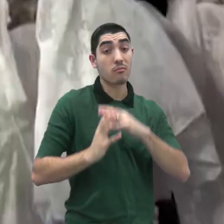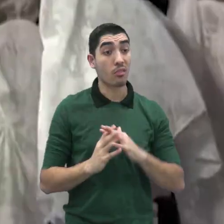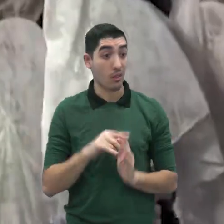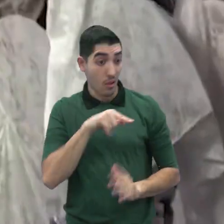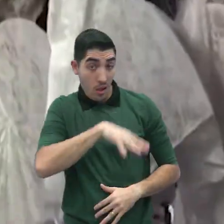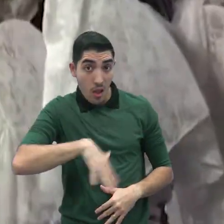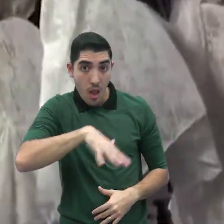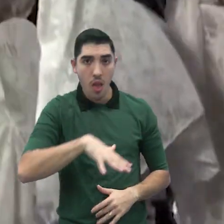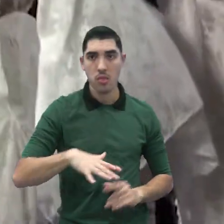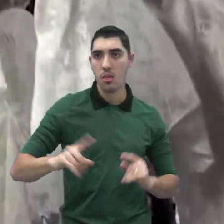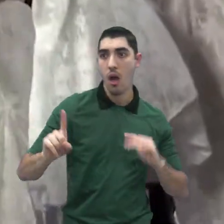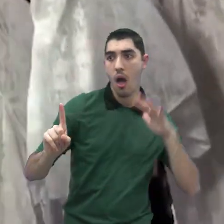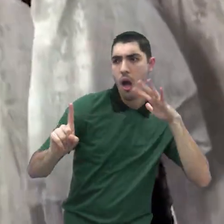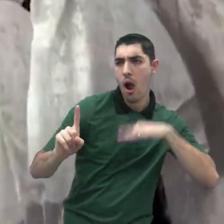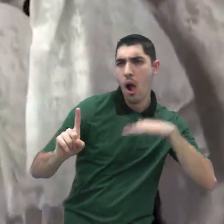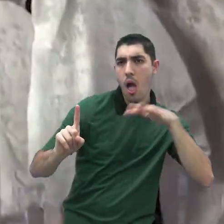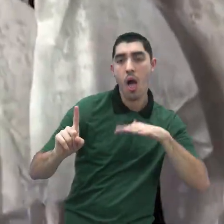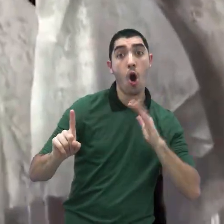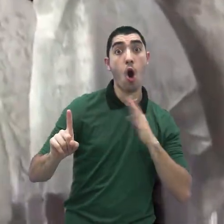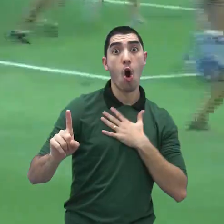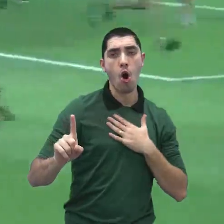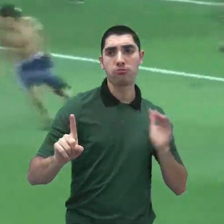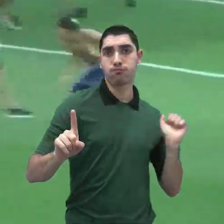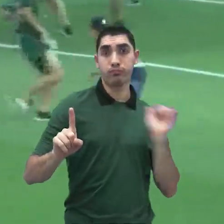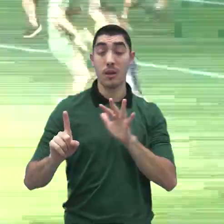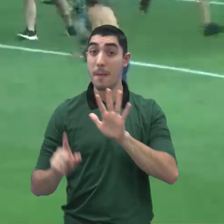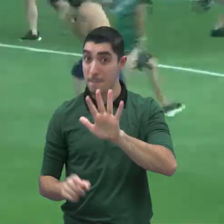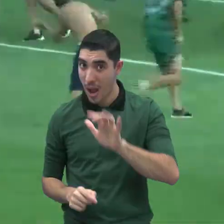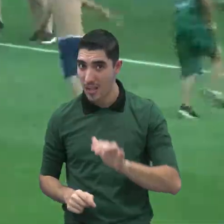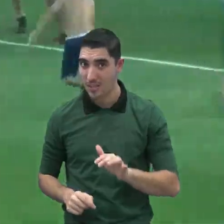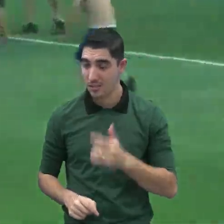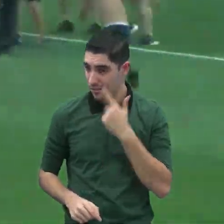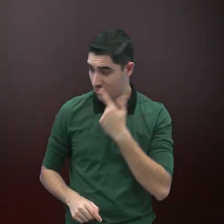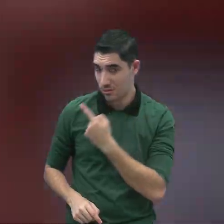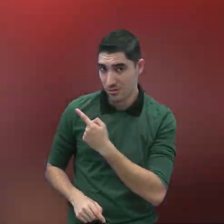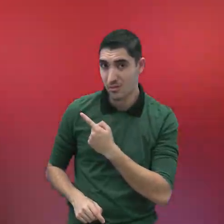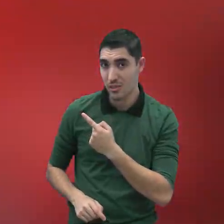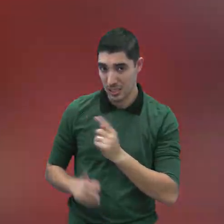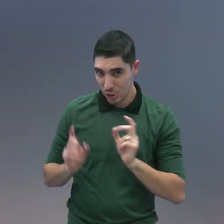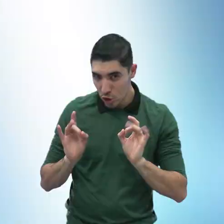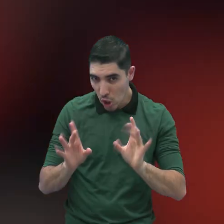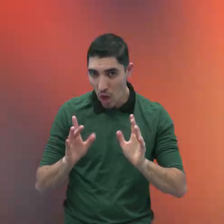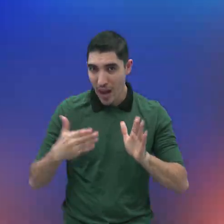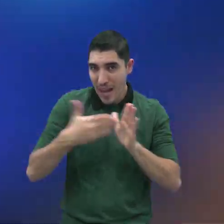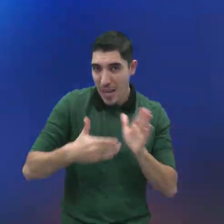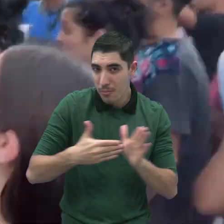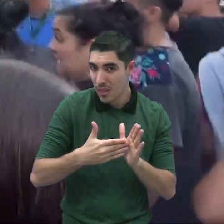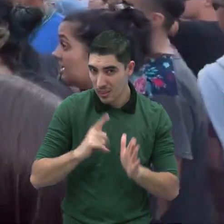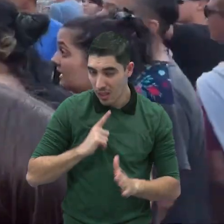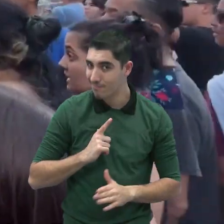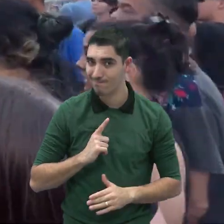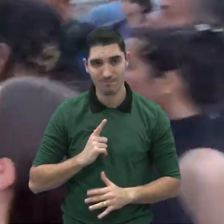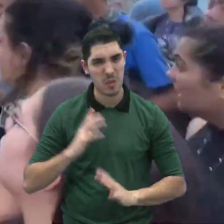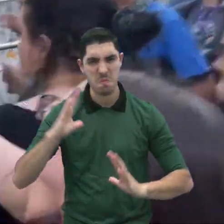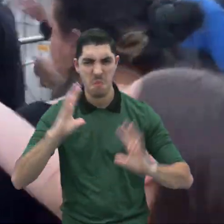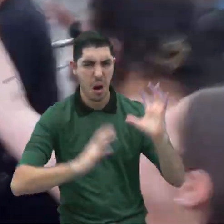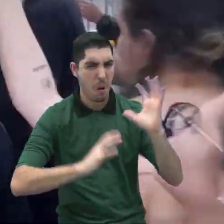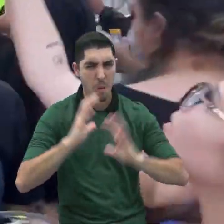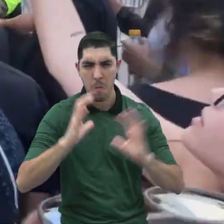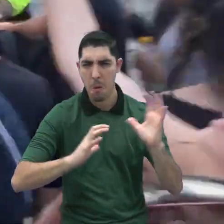os fãs fazem para exaltar os seus ídolos. Mas nem sempre tudo acontece dentro dos limites.